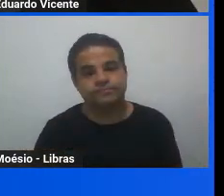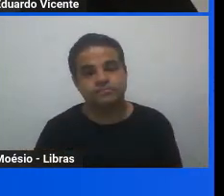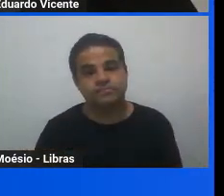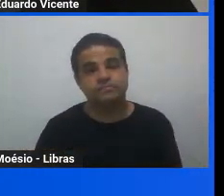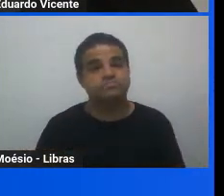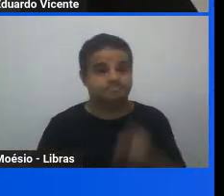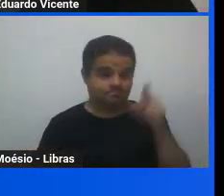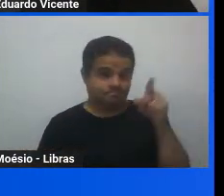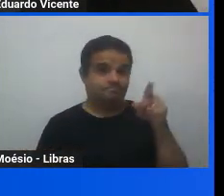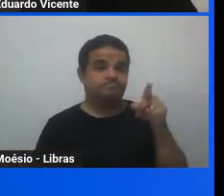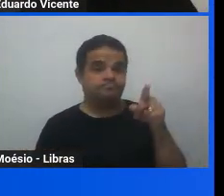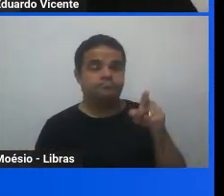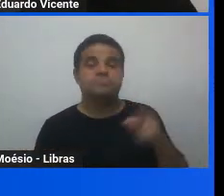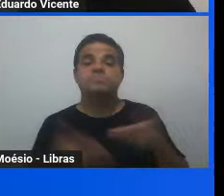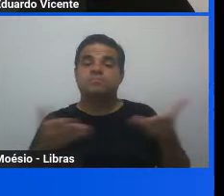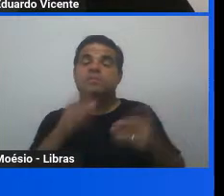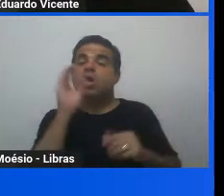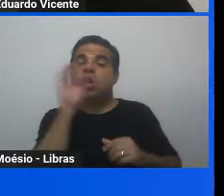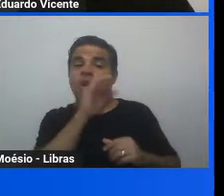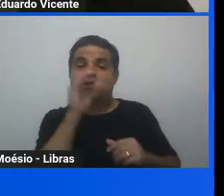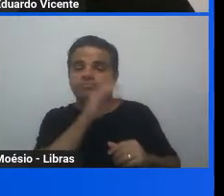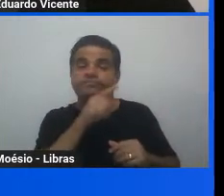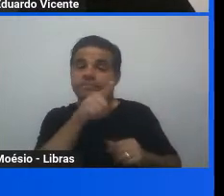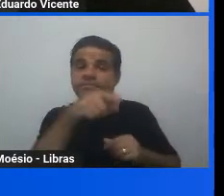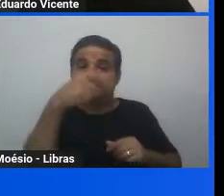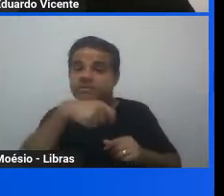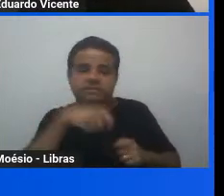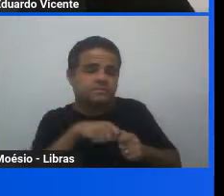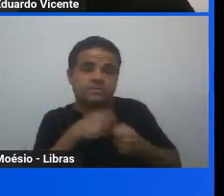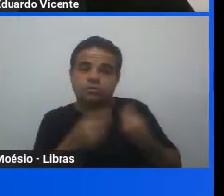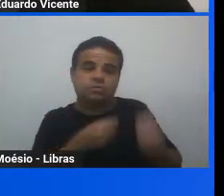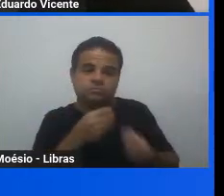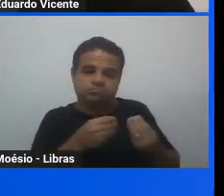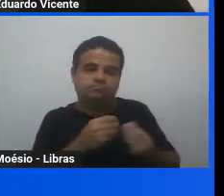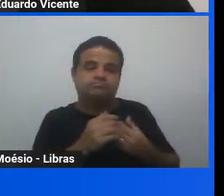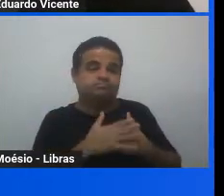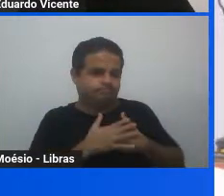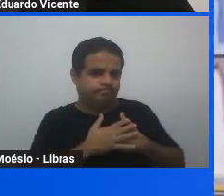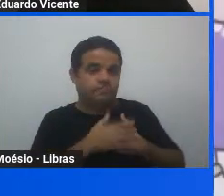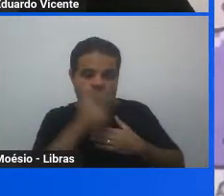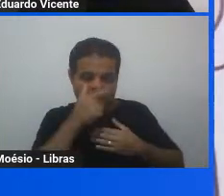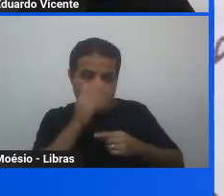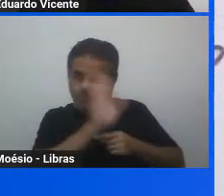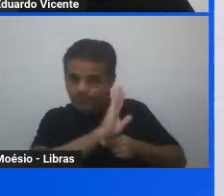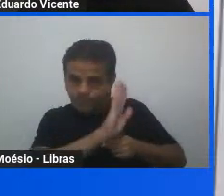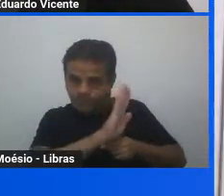Esta é a velocidade que você deve fazer nas compressões.